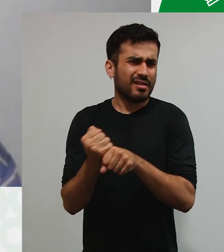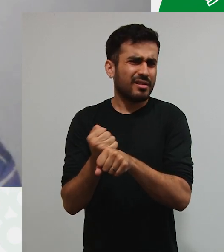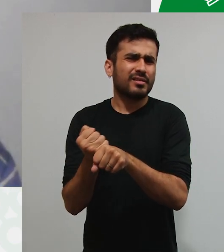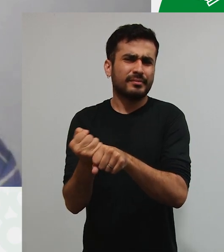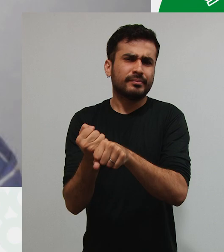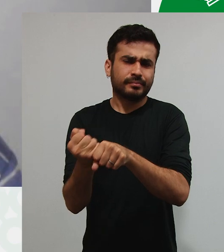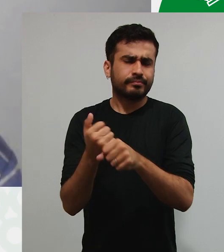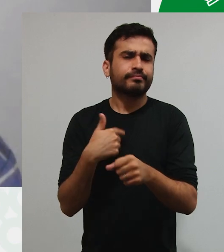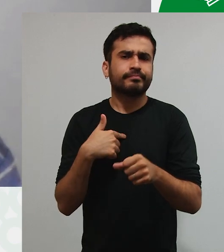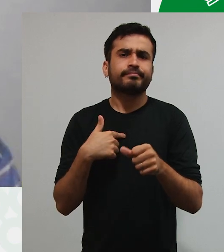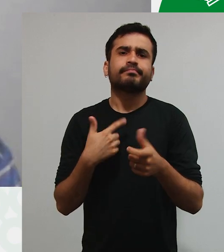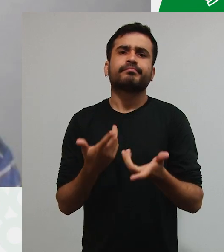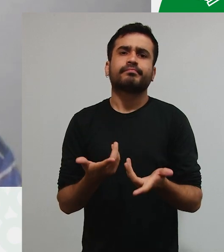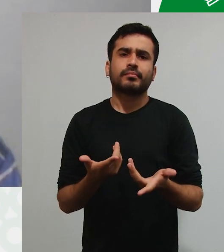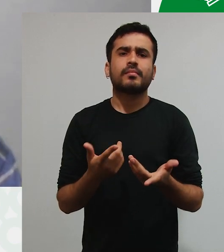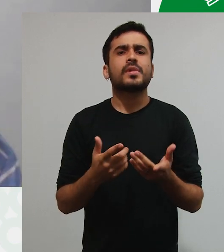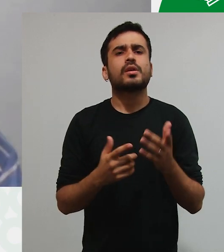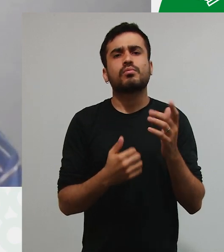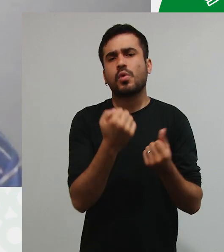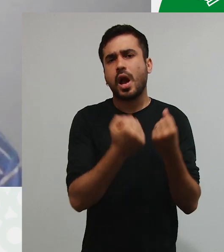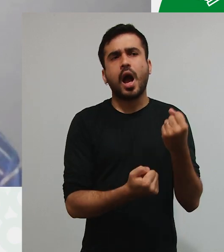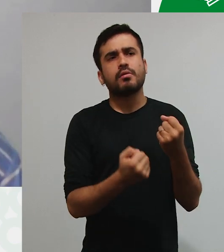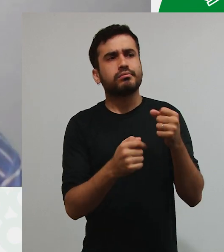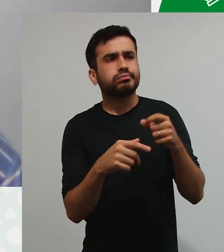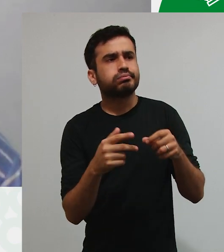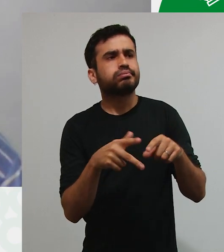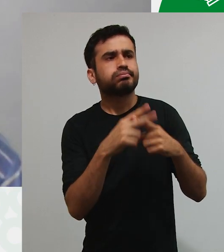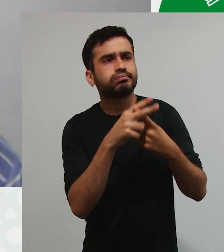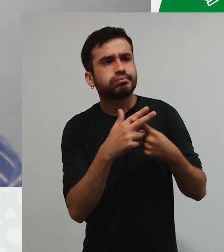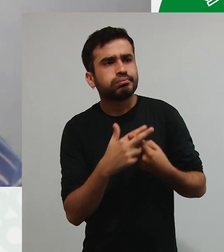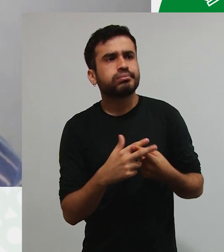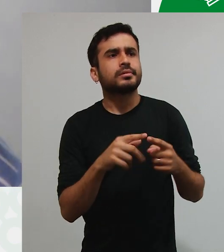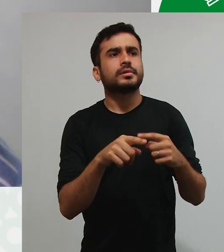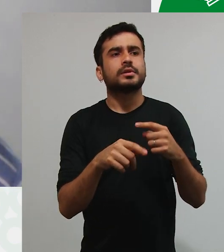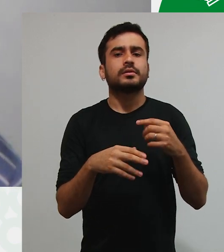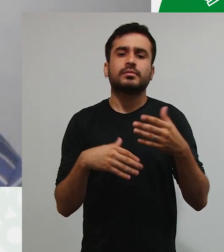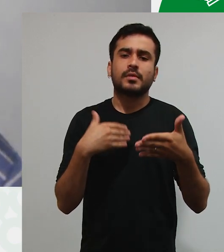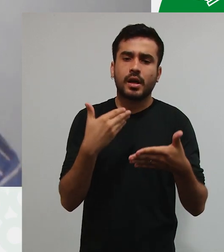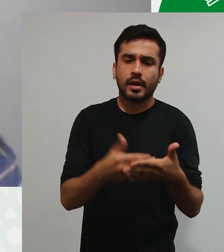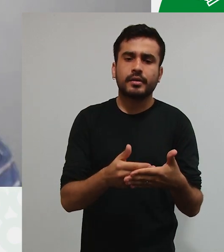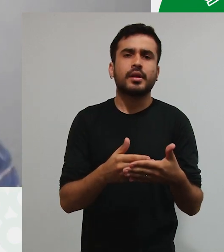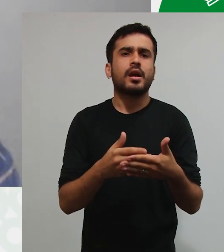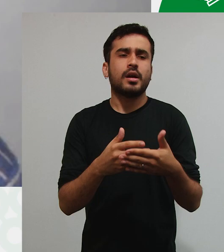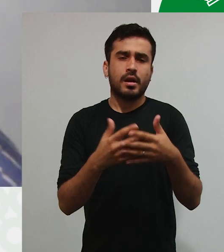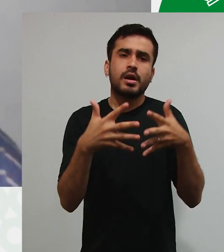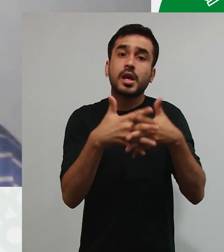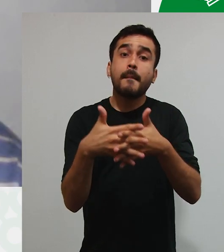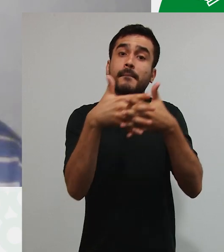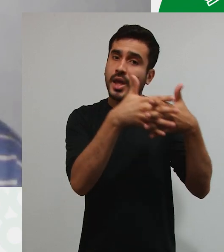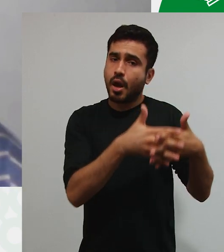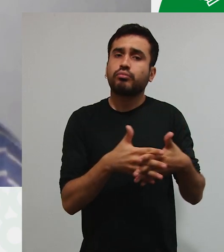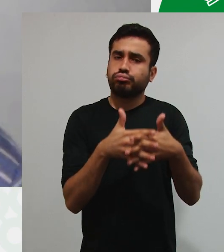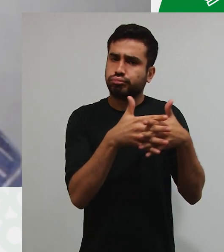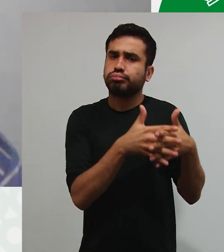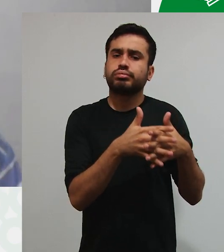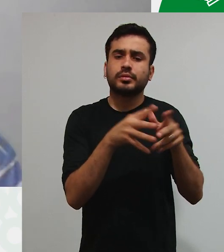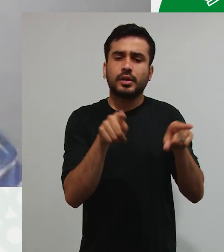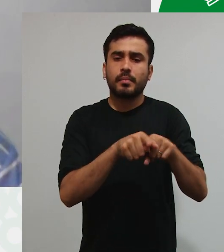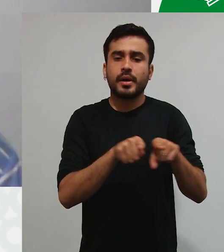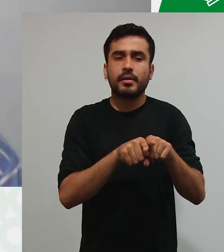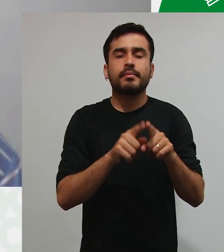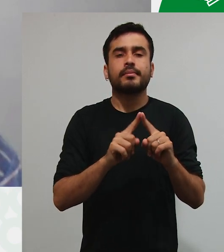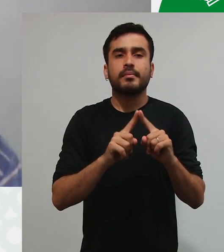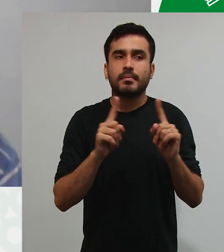se manteve durante muitos anos, né? Durante muitos anos eu trabalhei com montagem de automóveis e até chegar na área de montagem